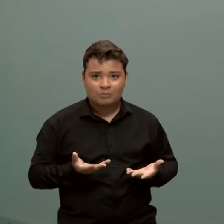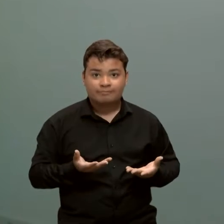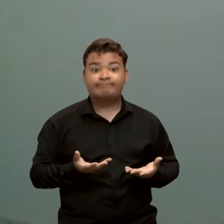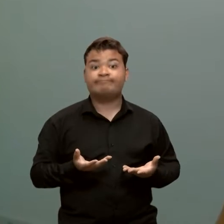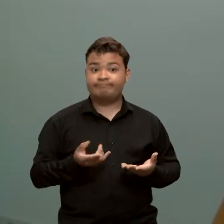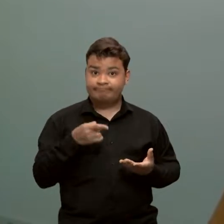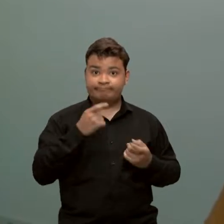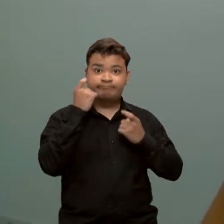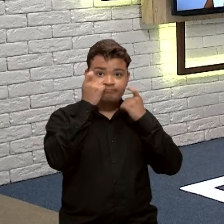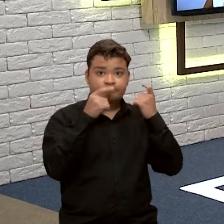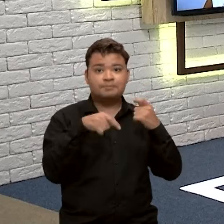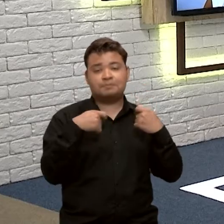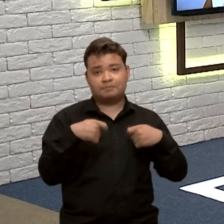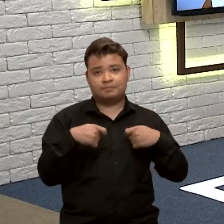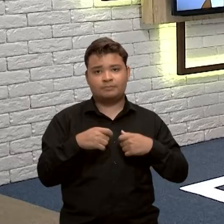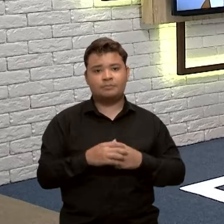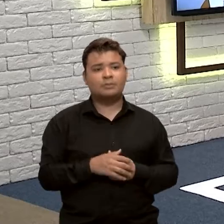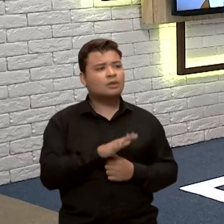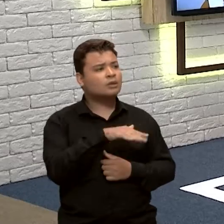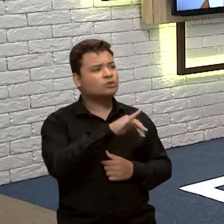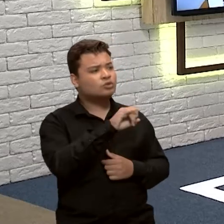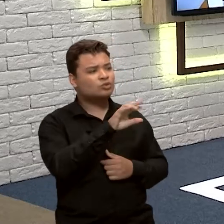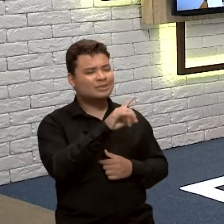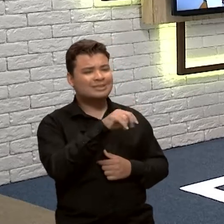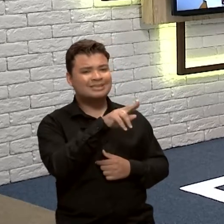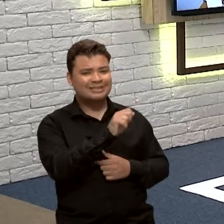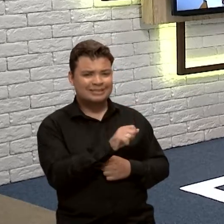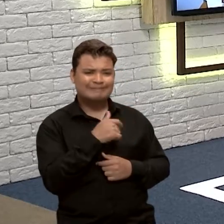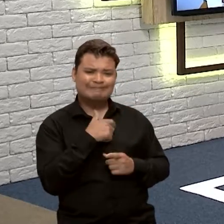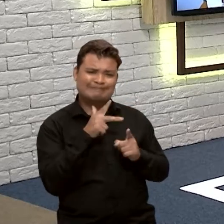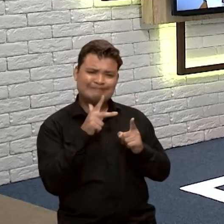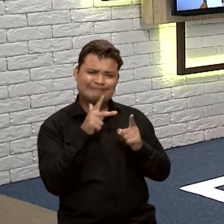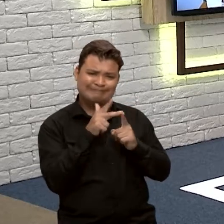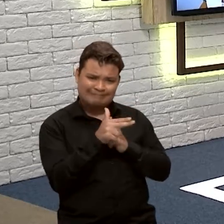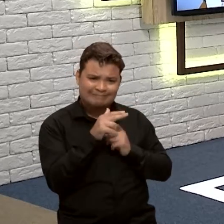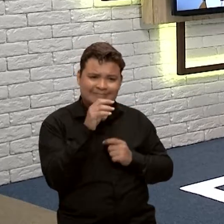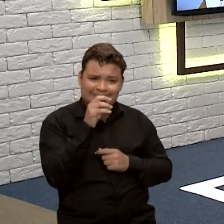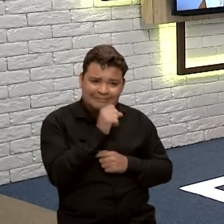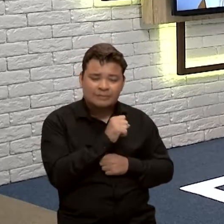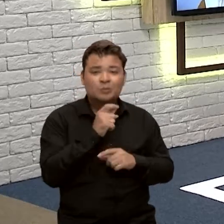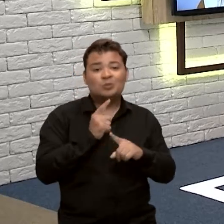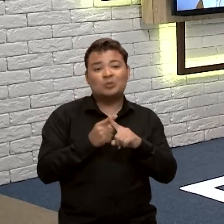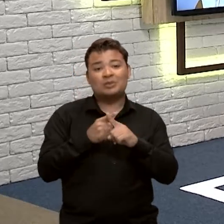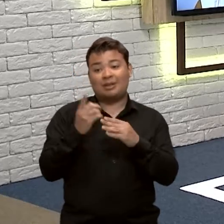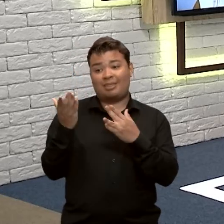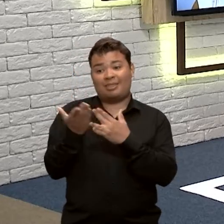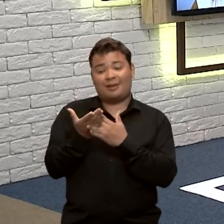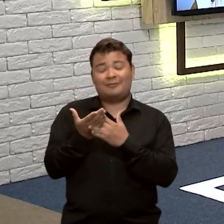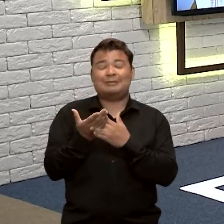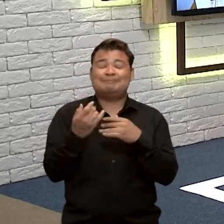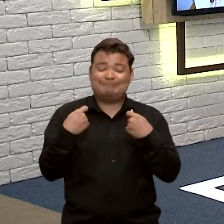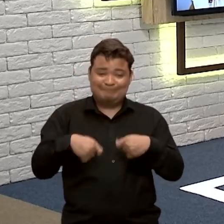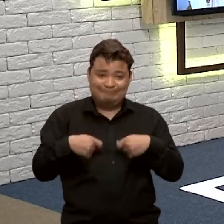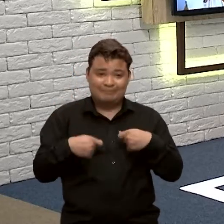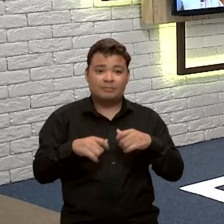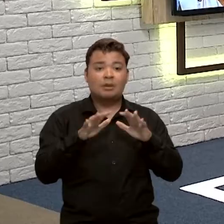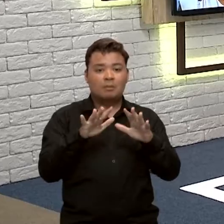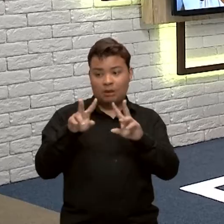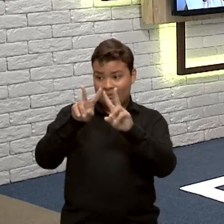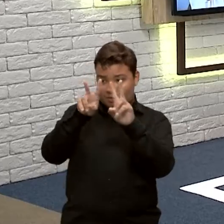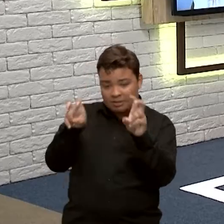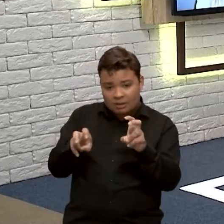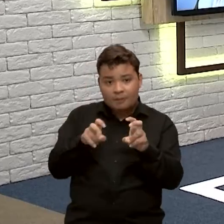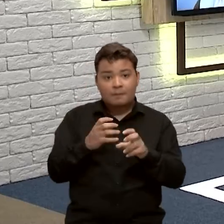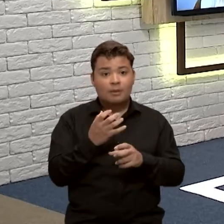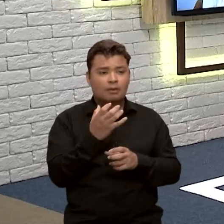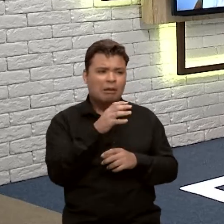consideração. Jordana, vou te interromper só porque eu preciso chamar um intervalo, mas a gente vai falar sobre posse responsável também no